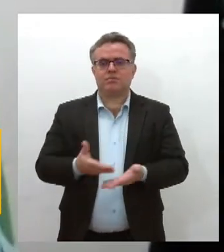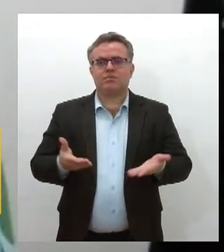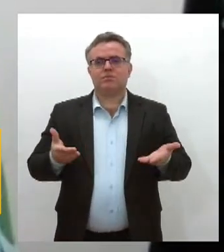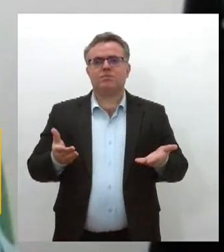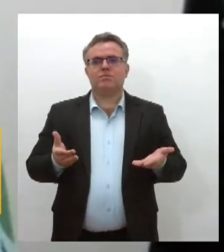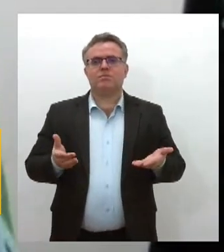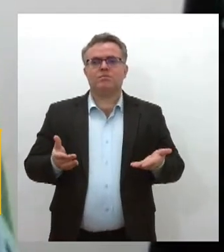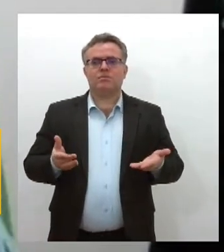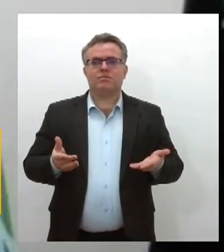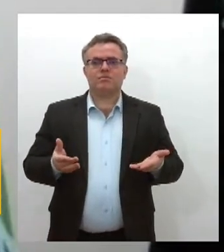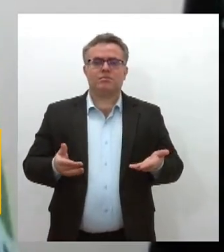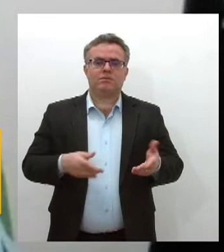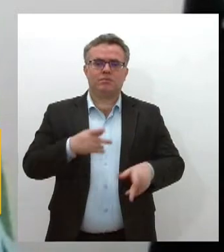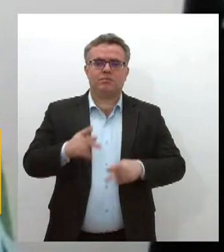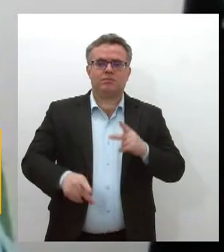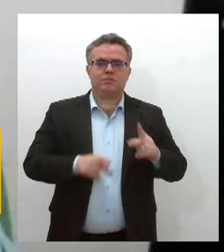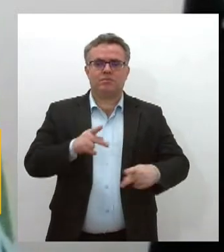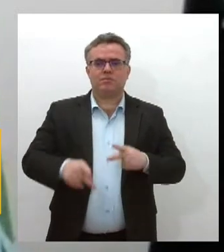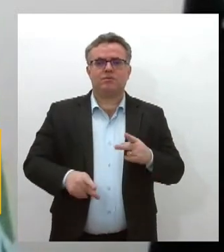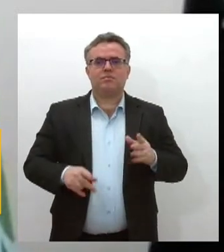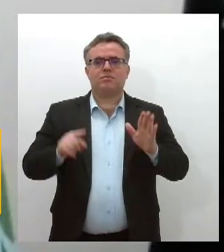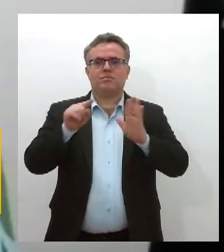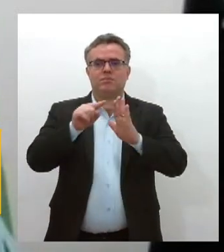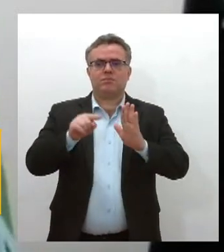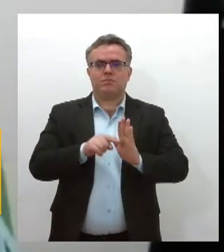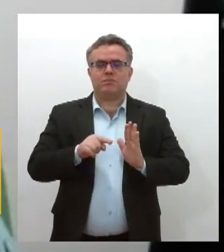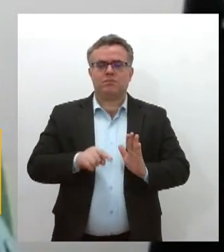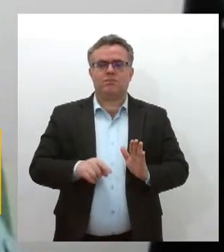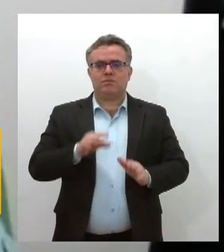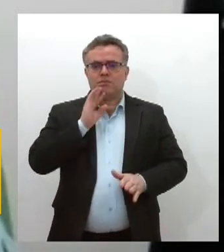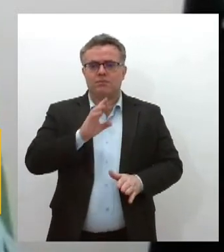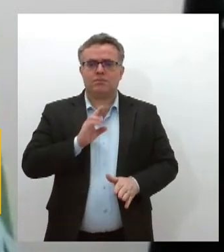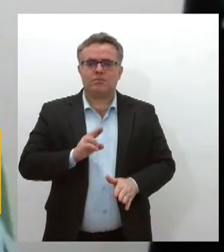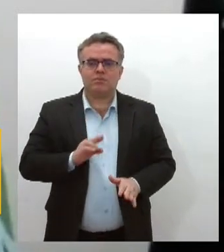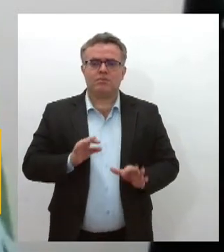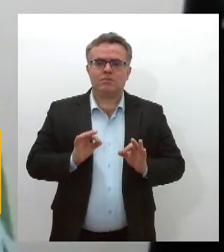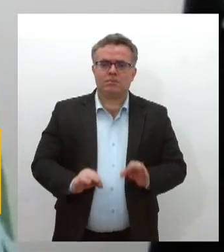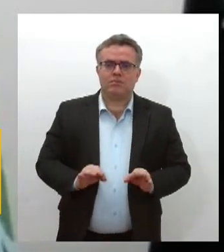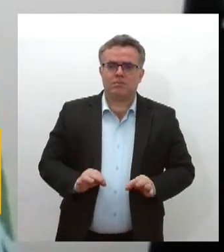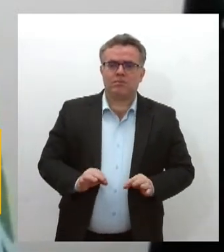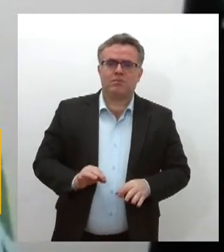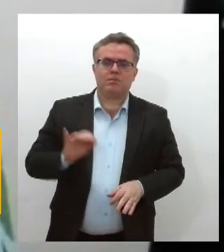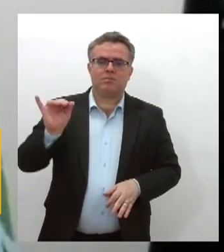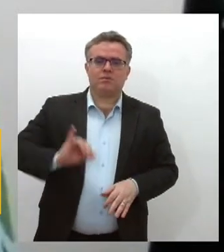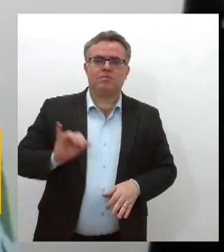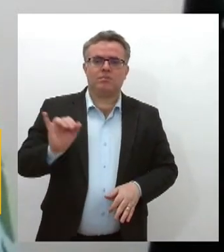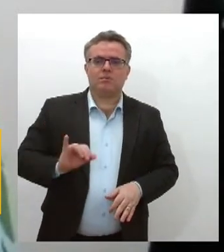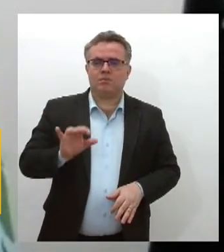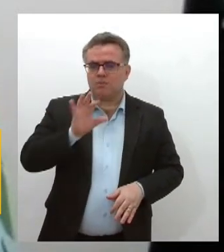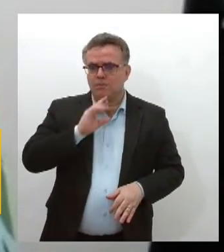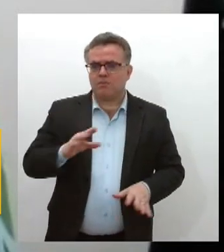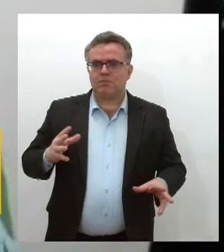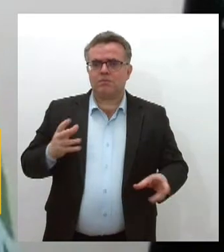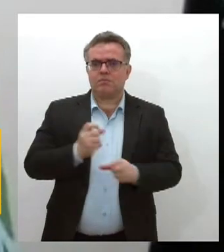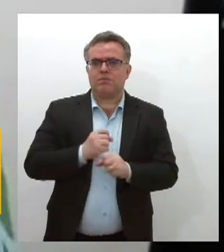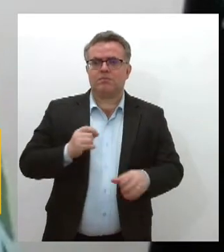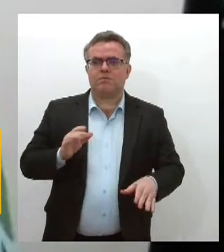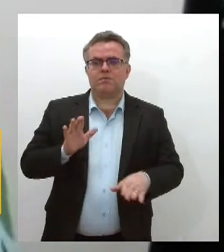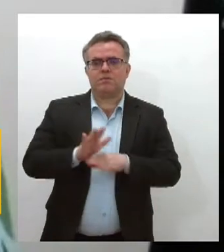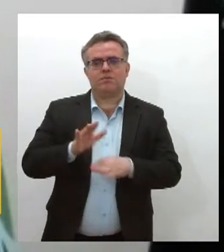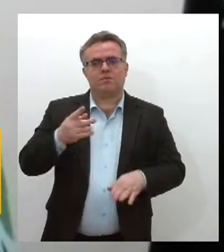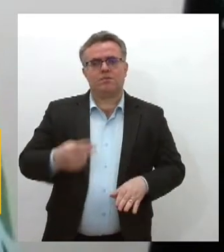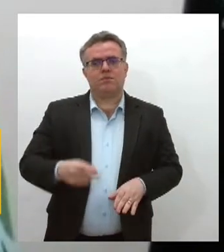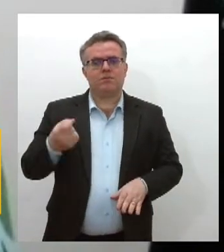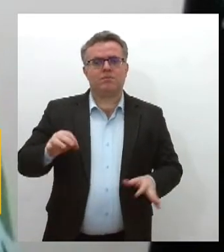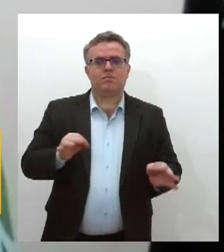para a população que é um questionário simples, fácil de responder, a importância desses resultados para o Estado, para o Brasil, para os